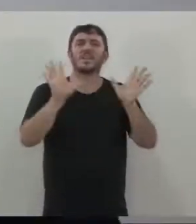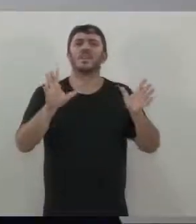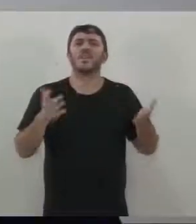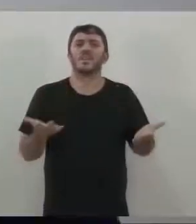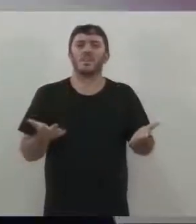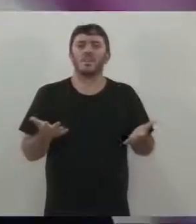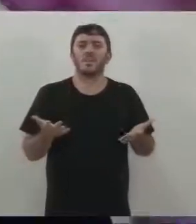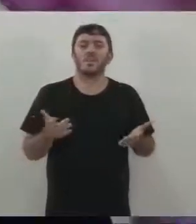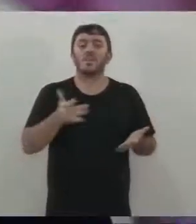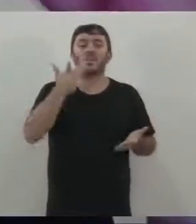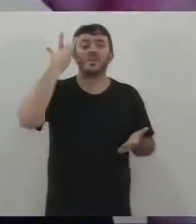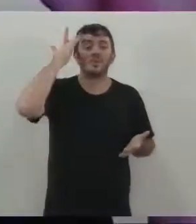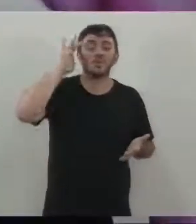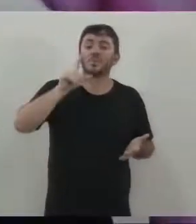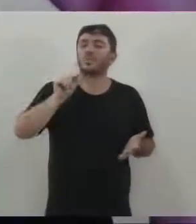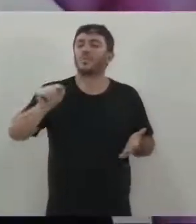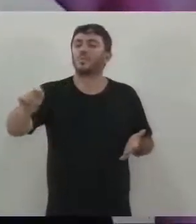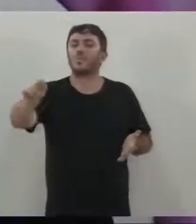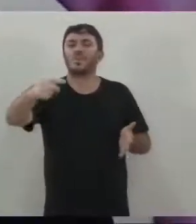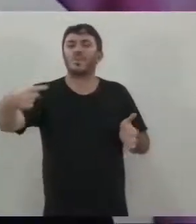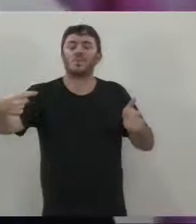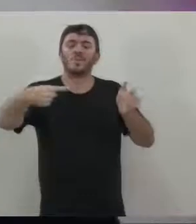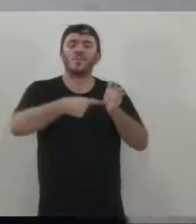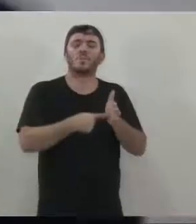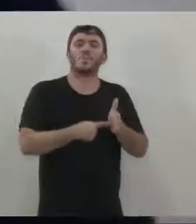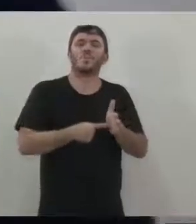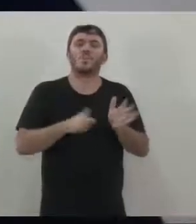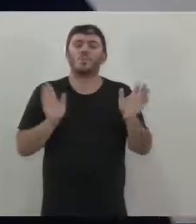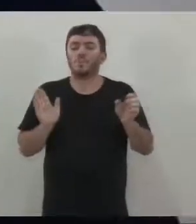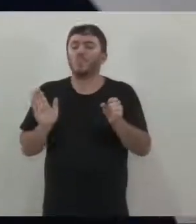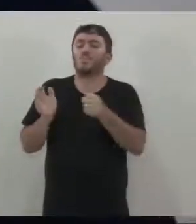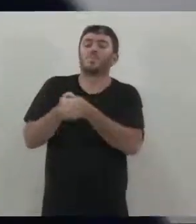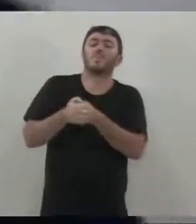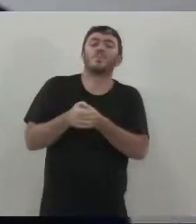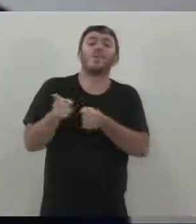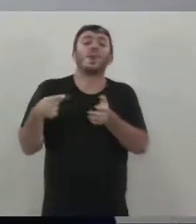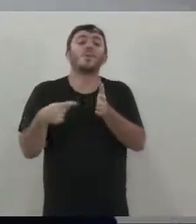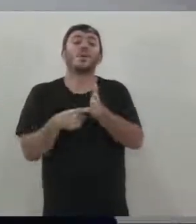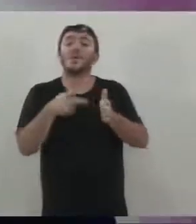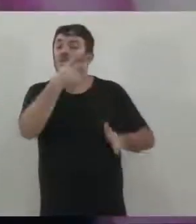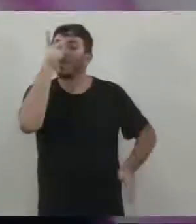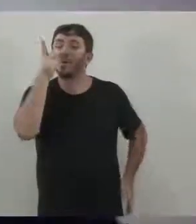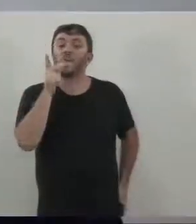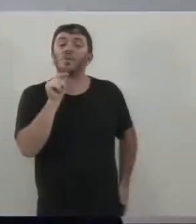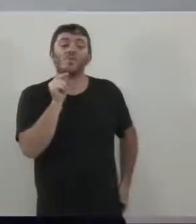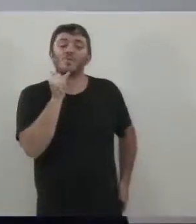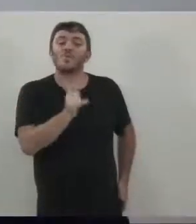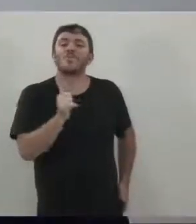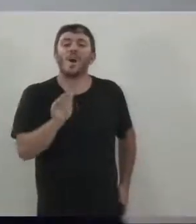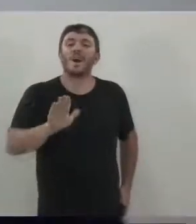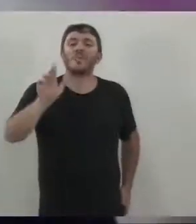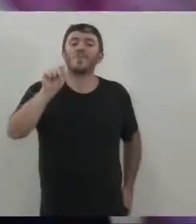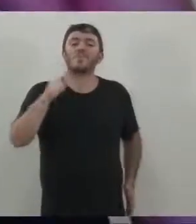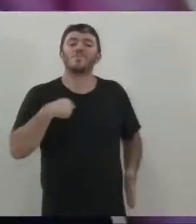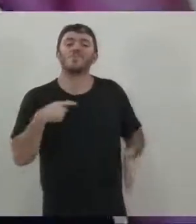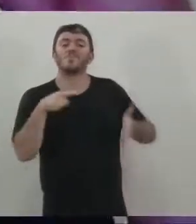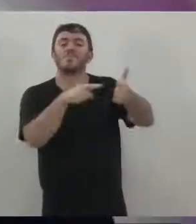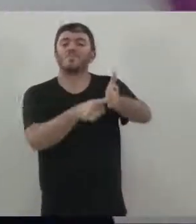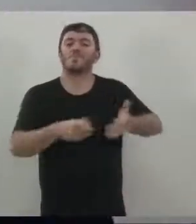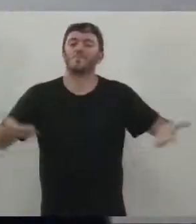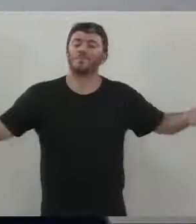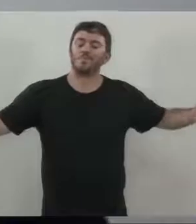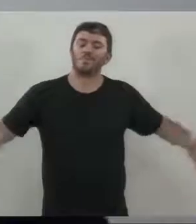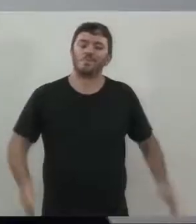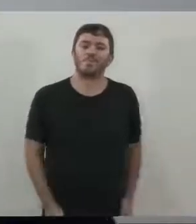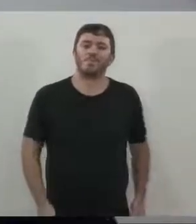sabe quem foi, né? Uma denúncia anônima é tão complicada, porque daí a gente não tem, a própria justiça não tem como dizer